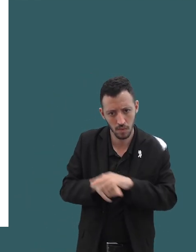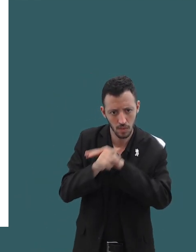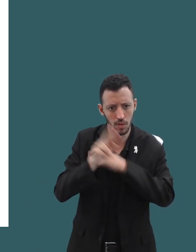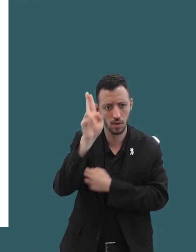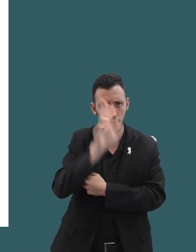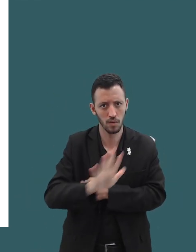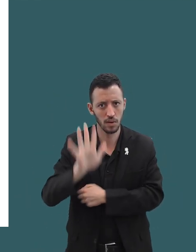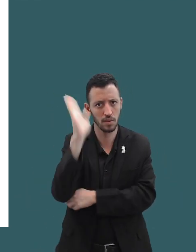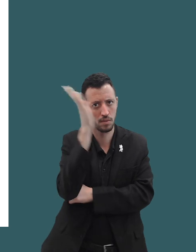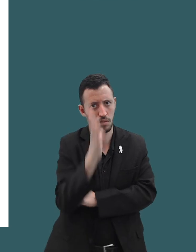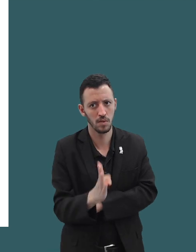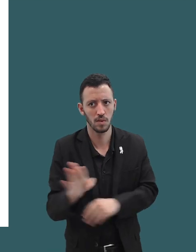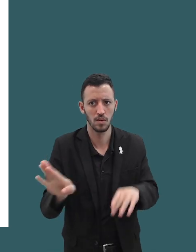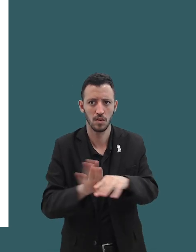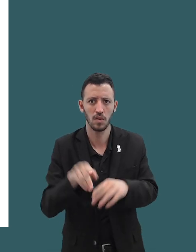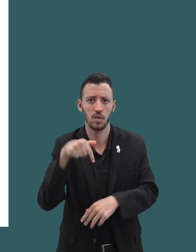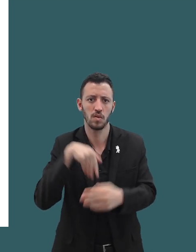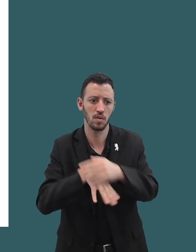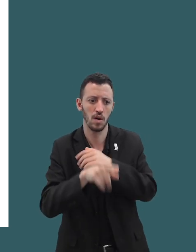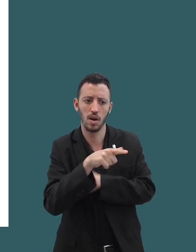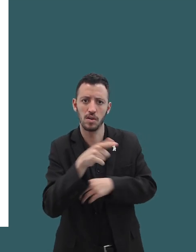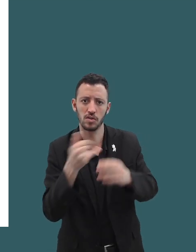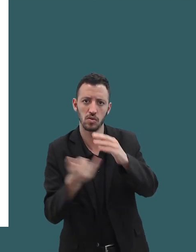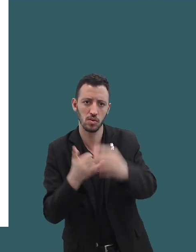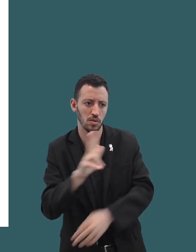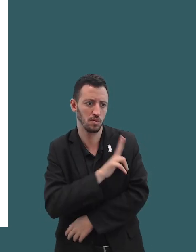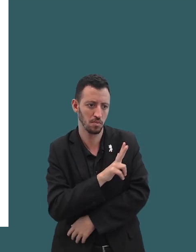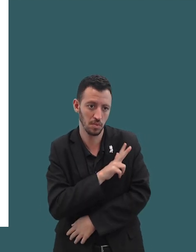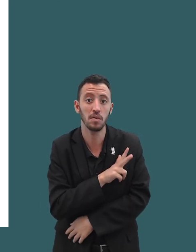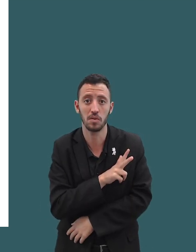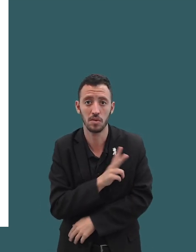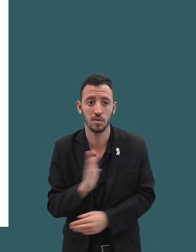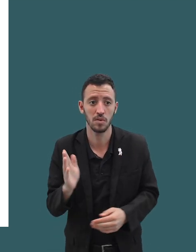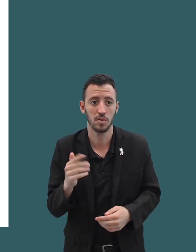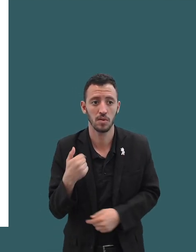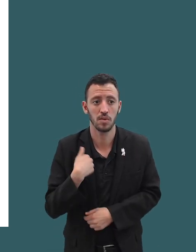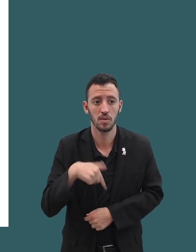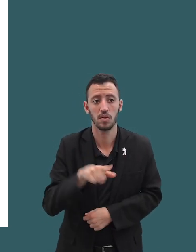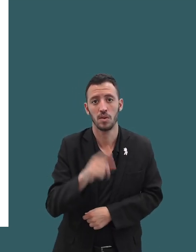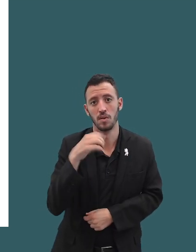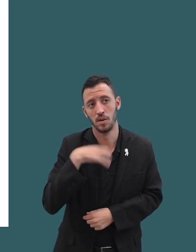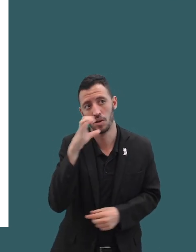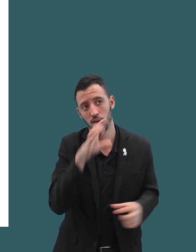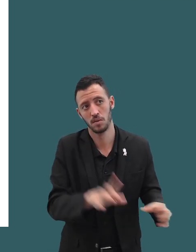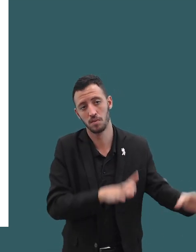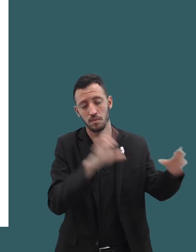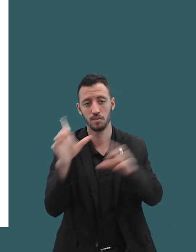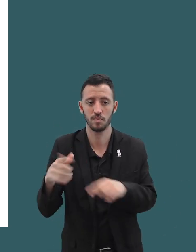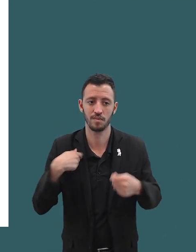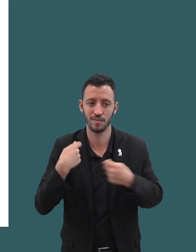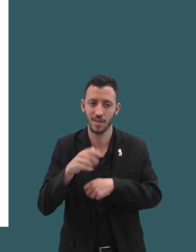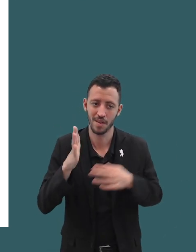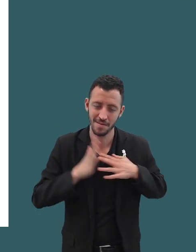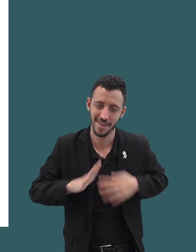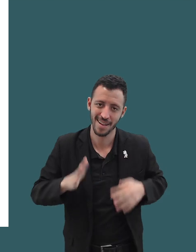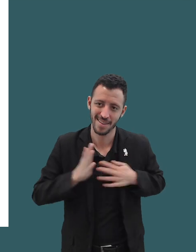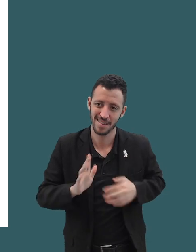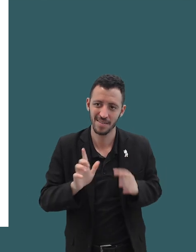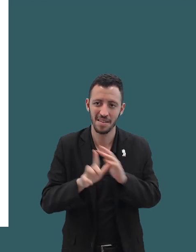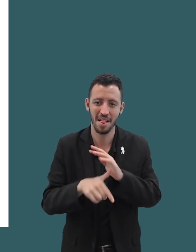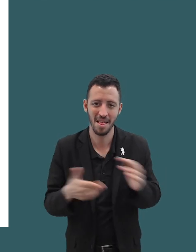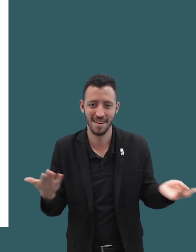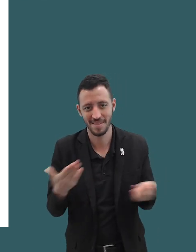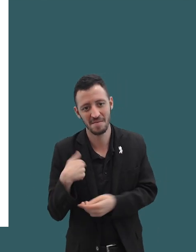universidades brasileiras, em algumas instituições privadas. Então, a minha principal questão aqui, alguns slides vou passar rápido, porque estou divagando, né, é